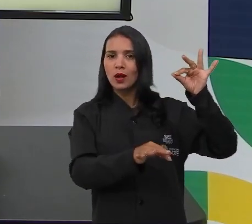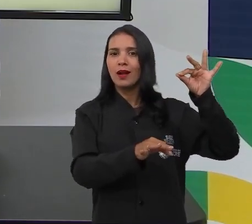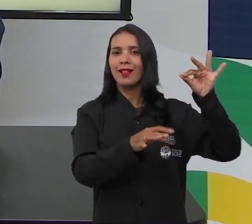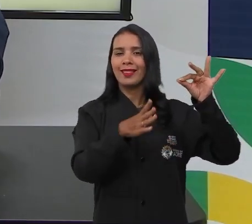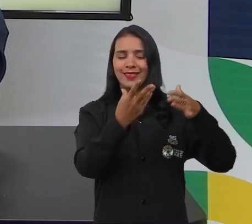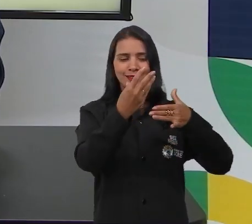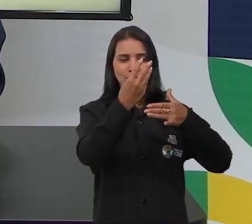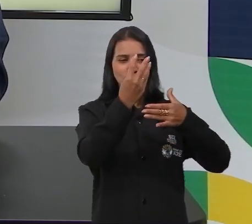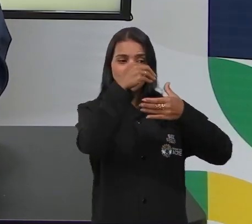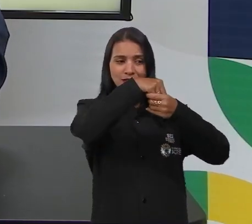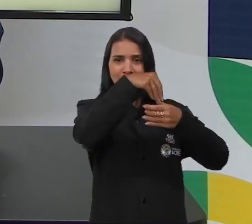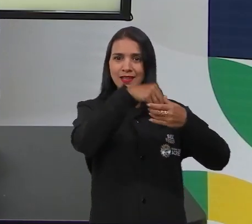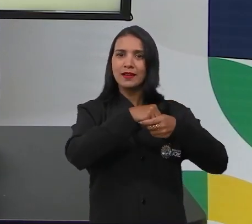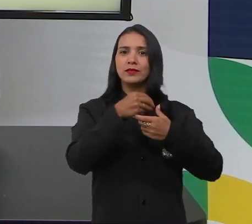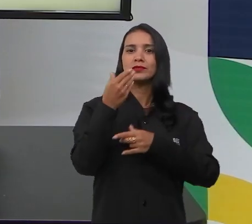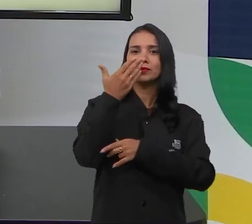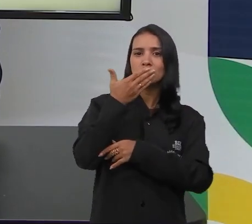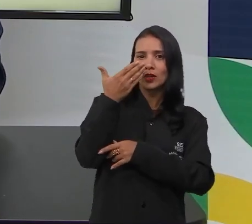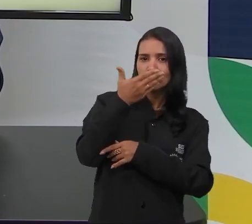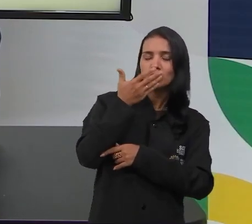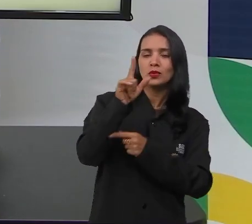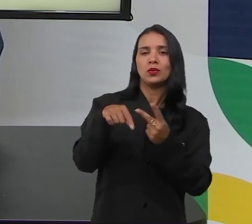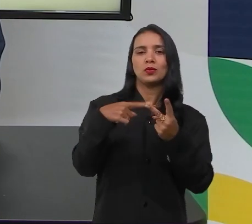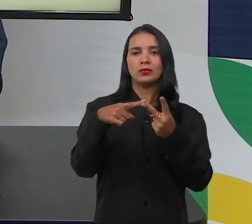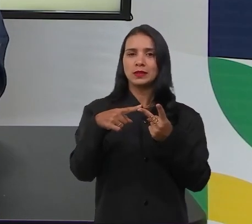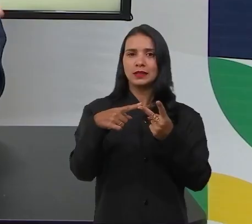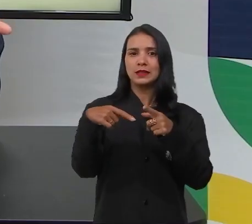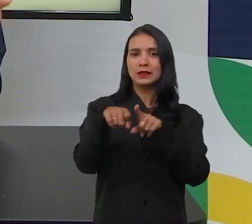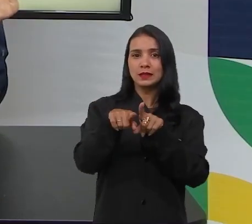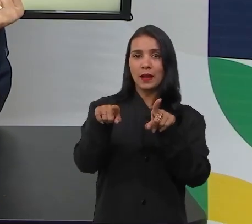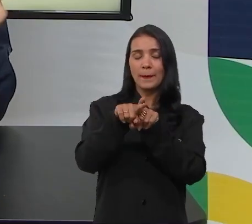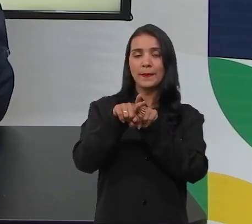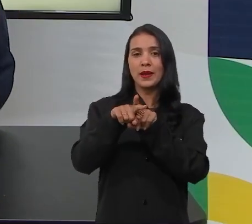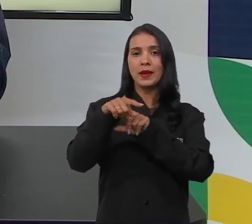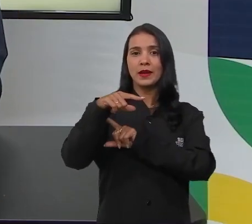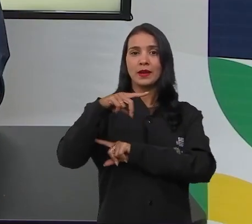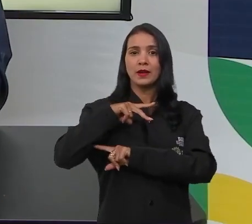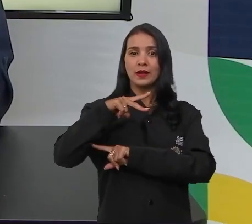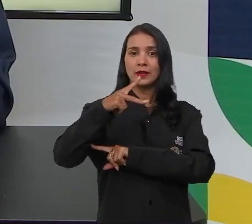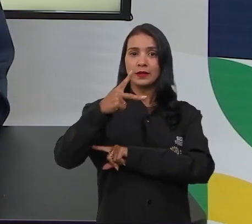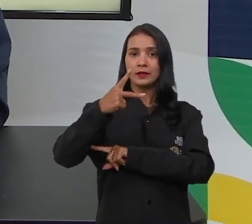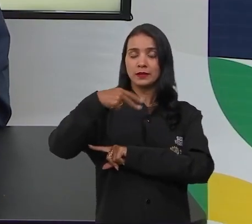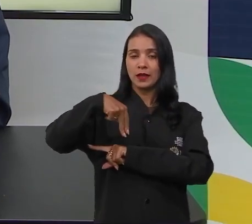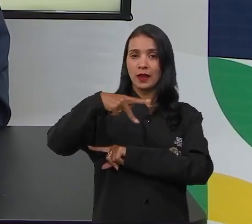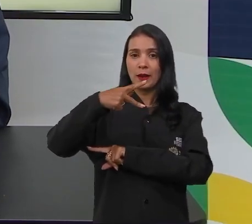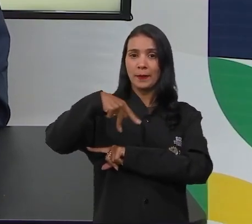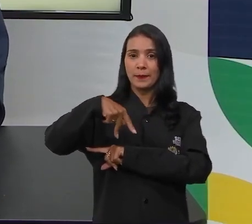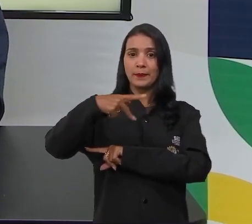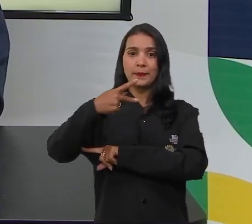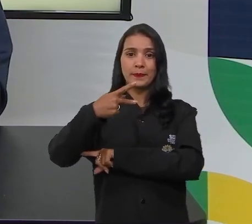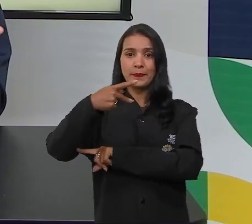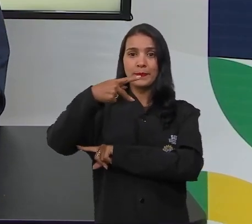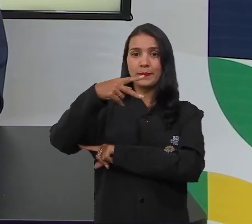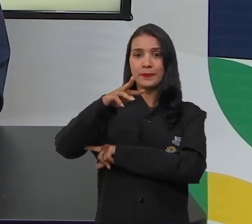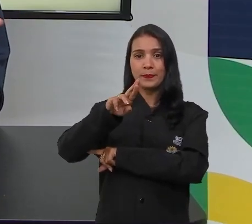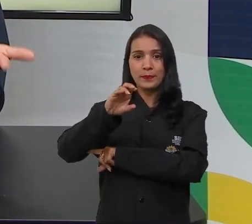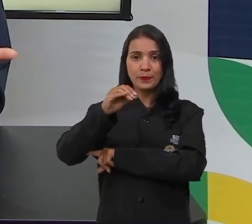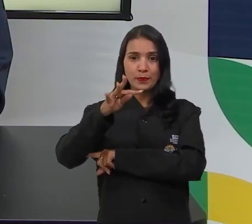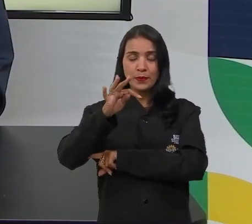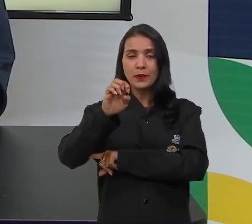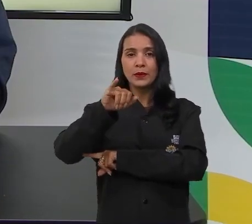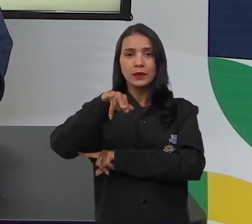da quantidade de açúcar, de proteínas, né? Faça ali um comparativo ali, às vezes você quer comer um ultraprocessado, mas pelo menos tem